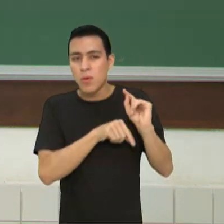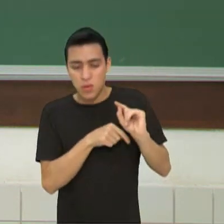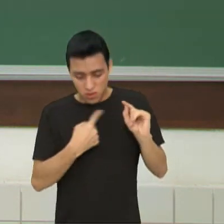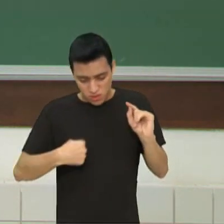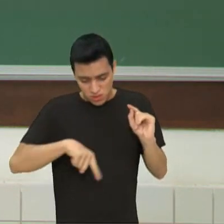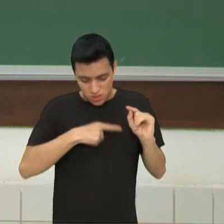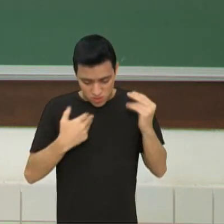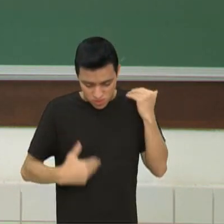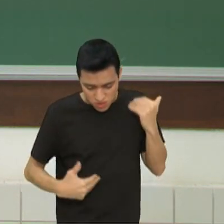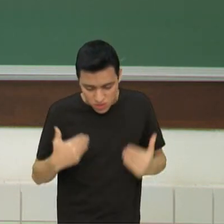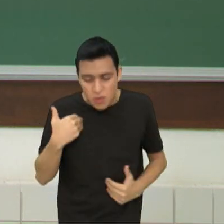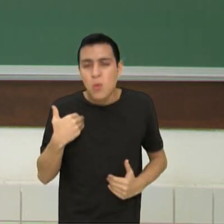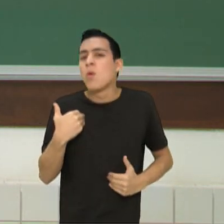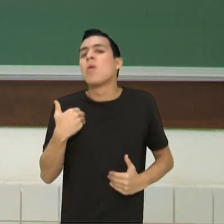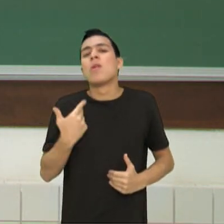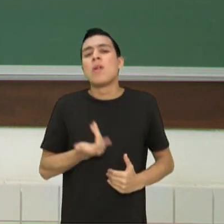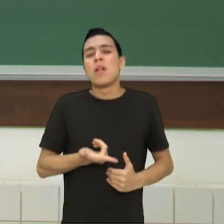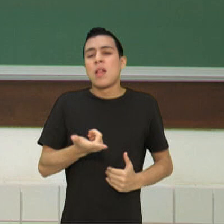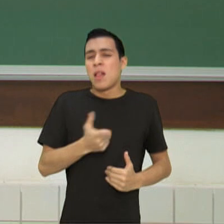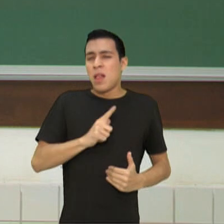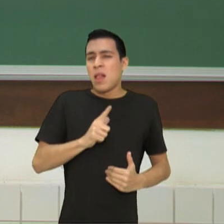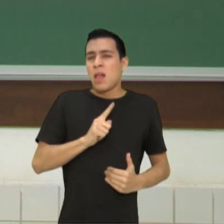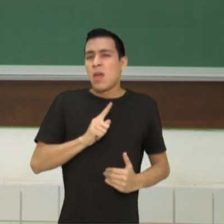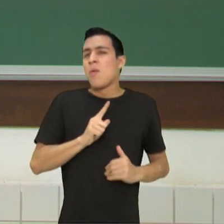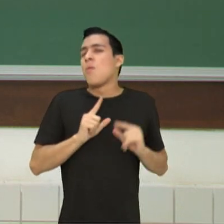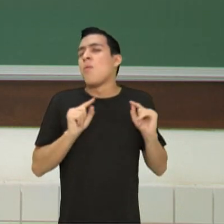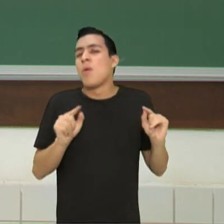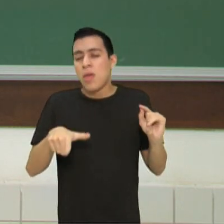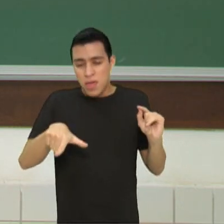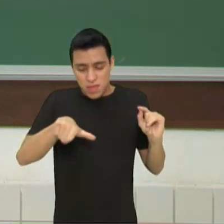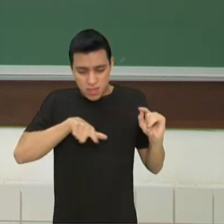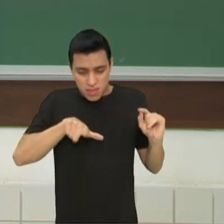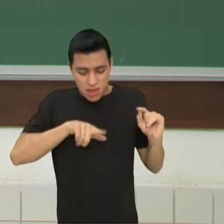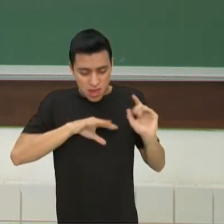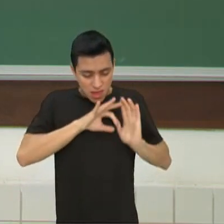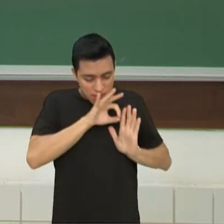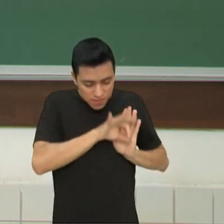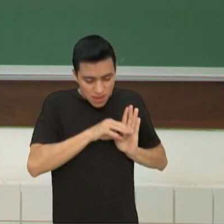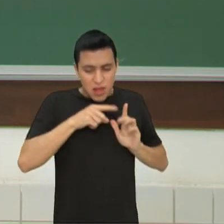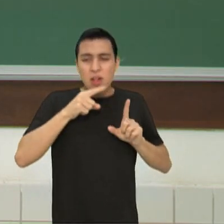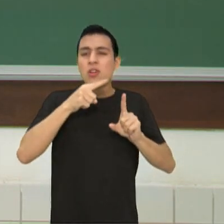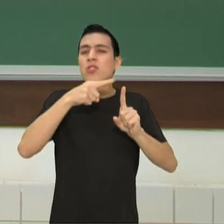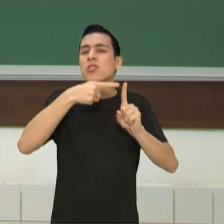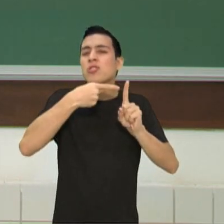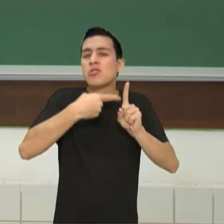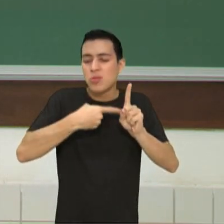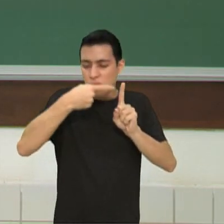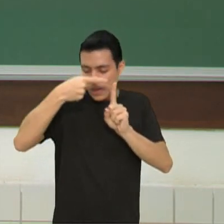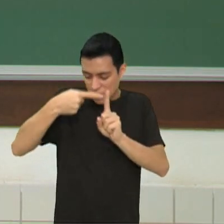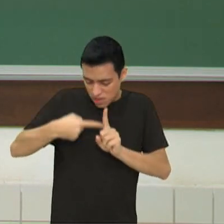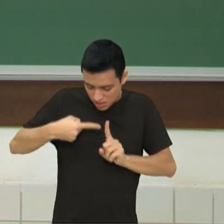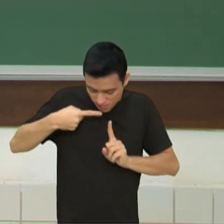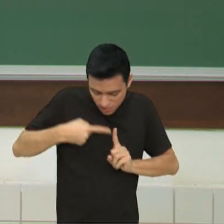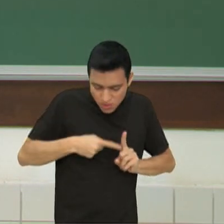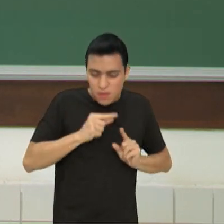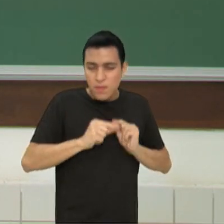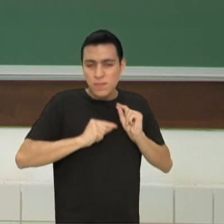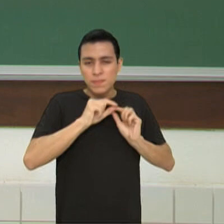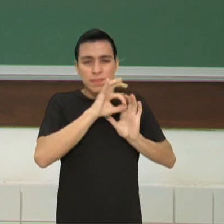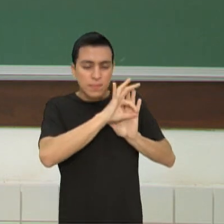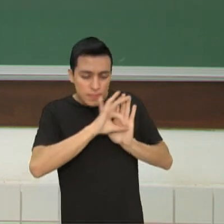nosso corpo tem células de diversos tipos e que esses diversos